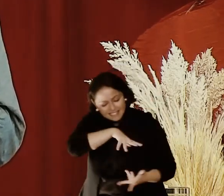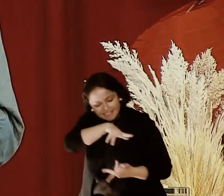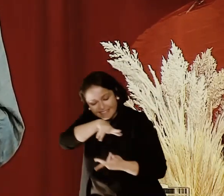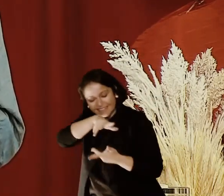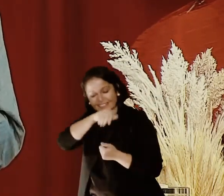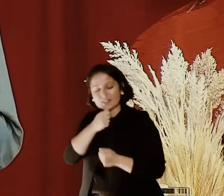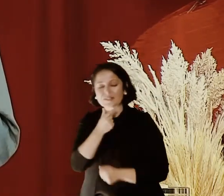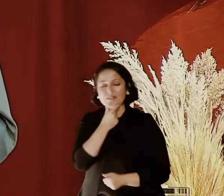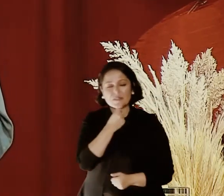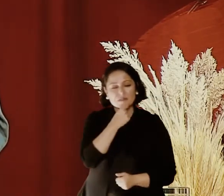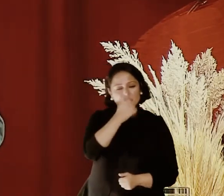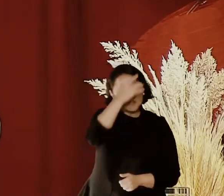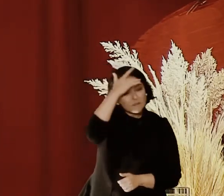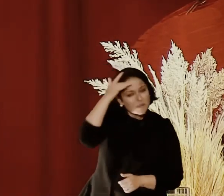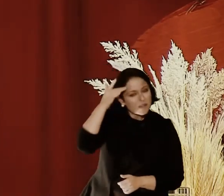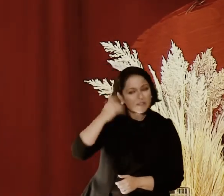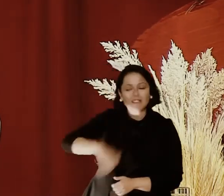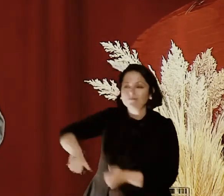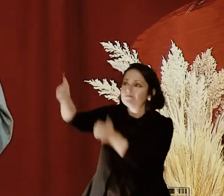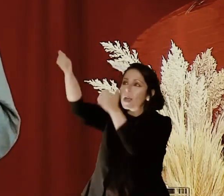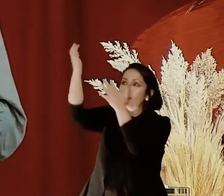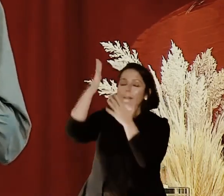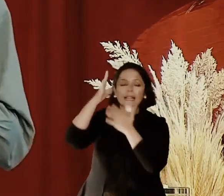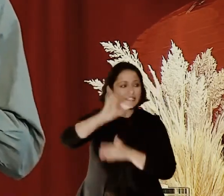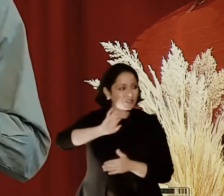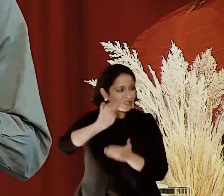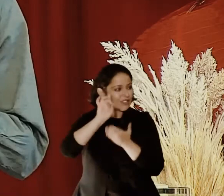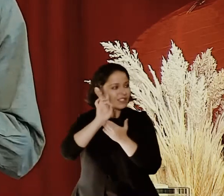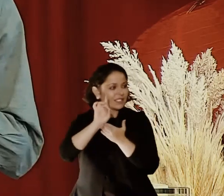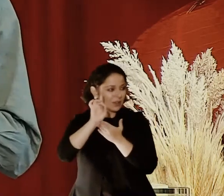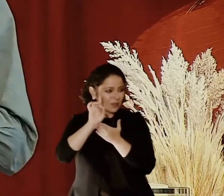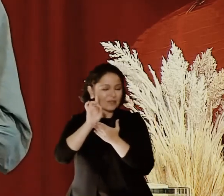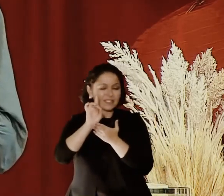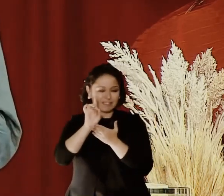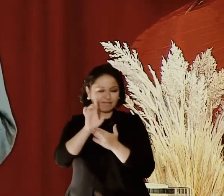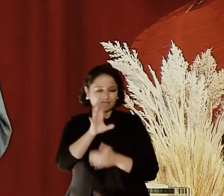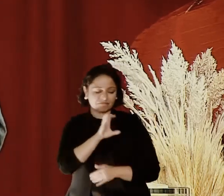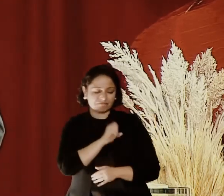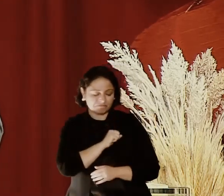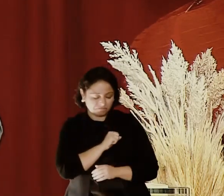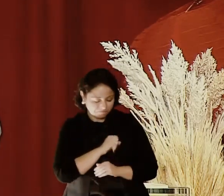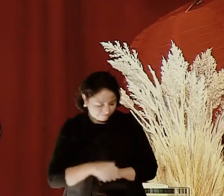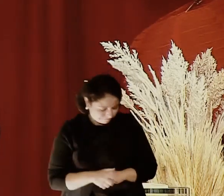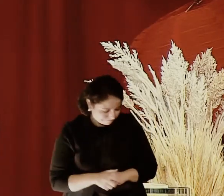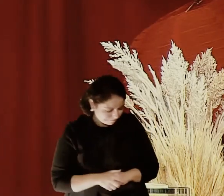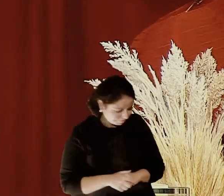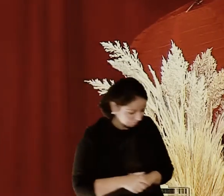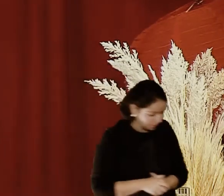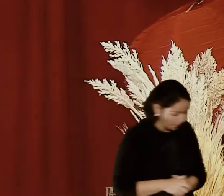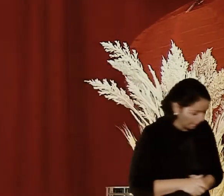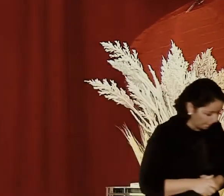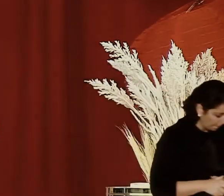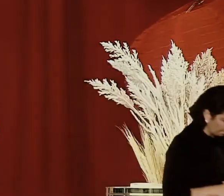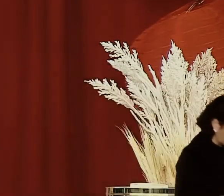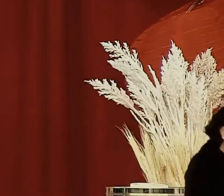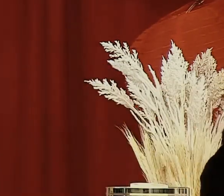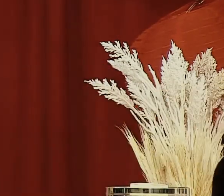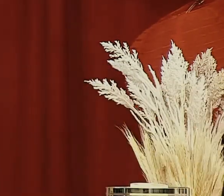terra aos homens aos quais ele concede o seu favor.